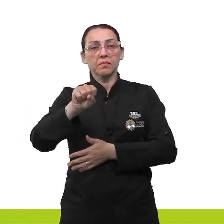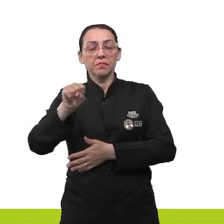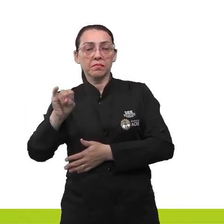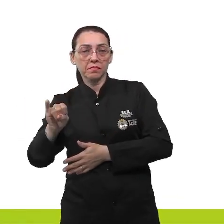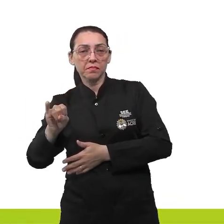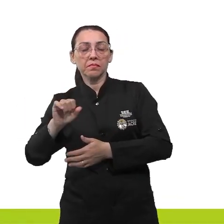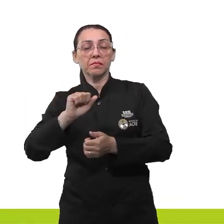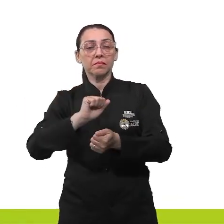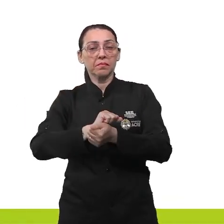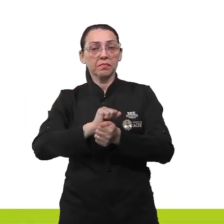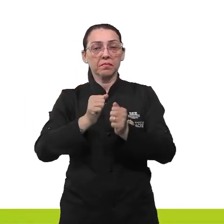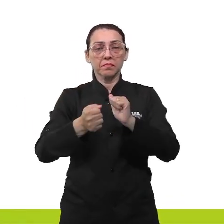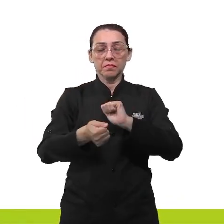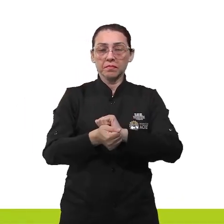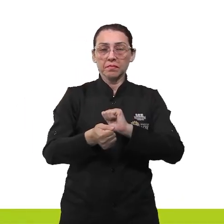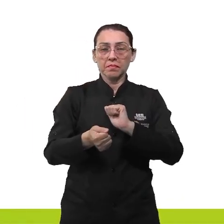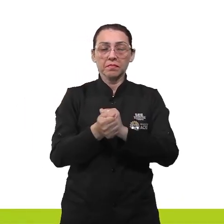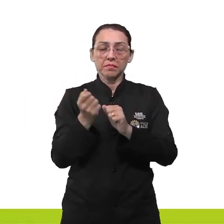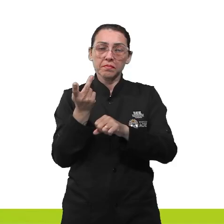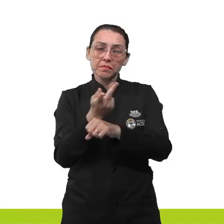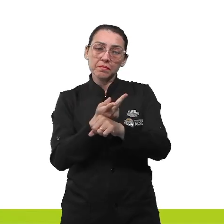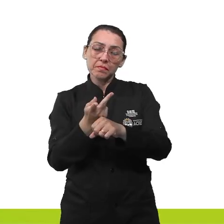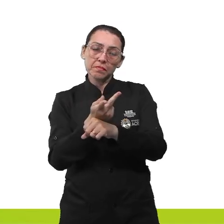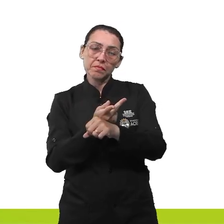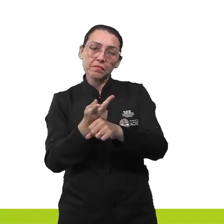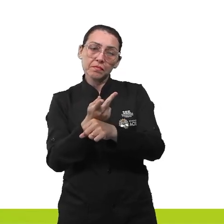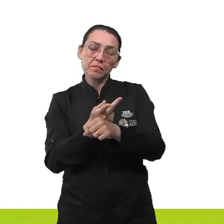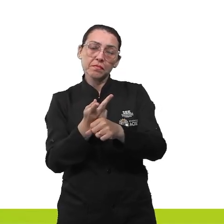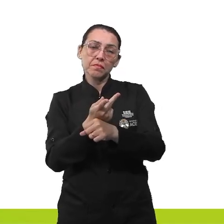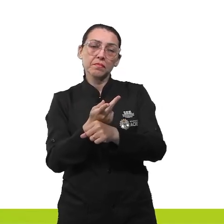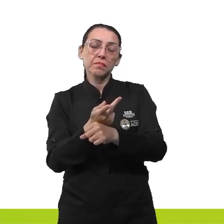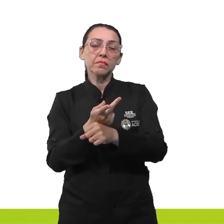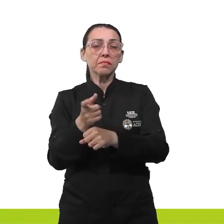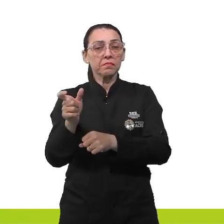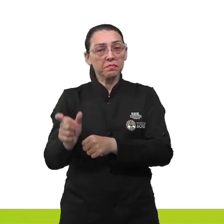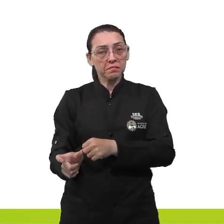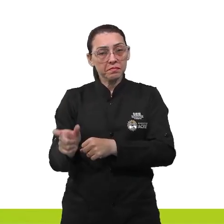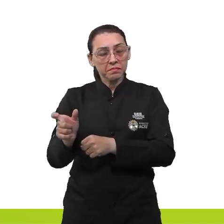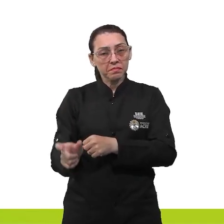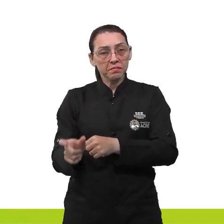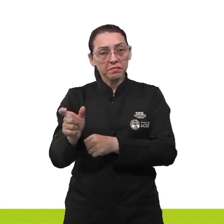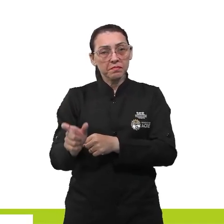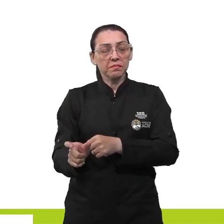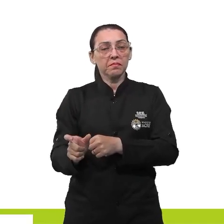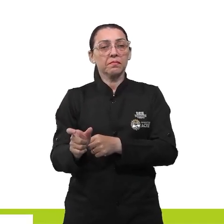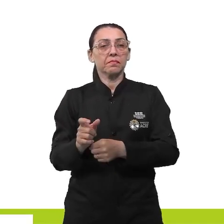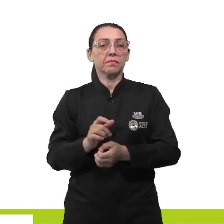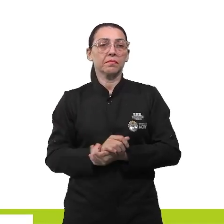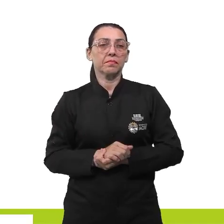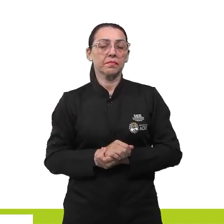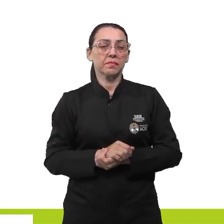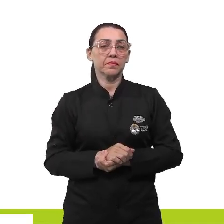essa associação e buscando aí convencer um leitor de um determinado assunto.